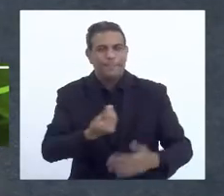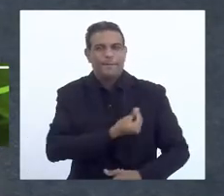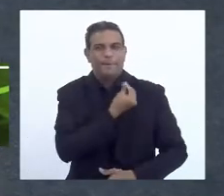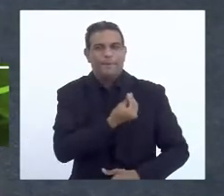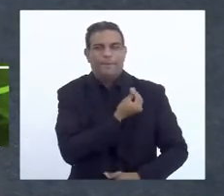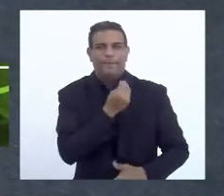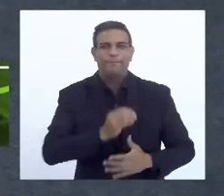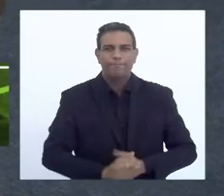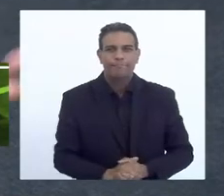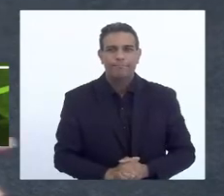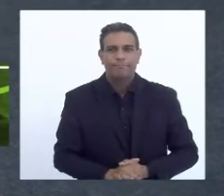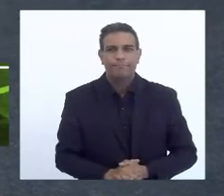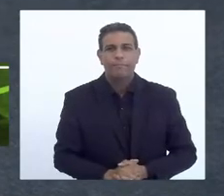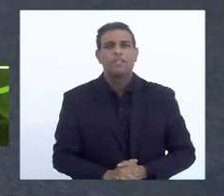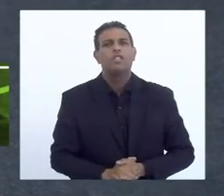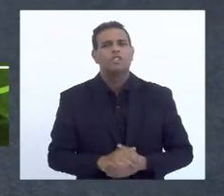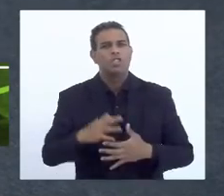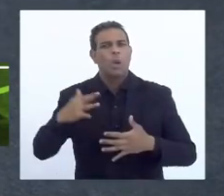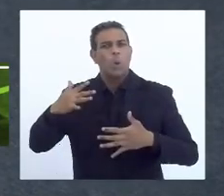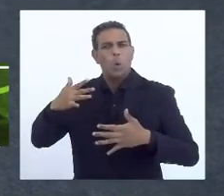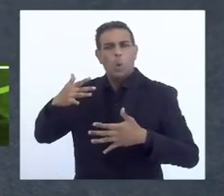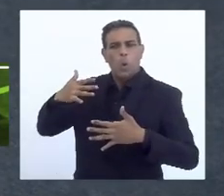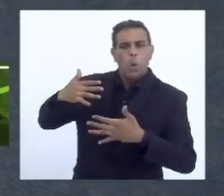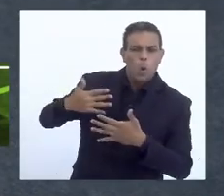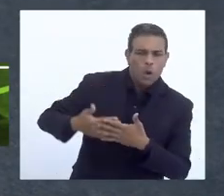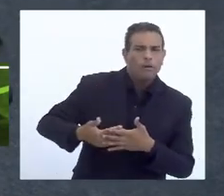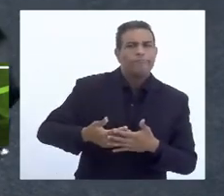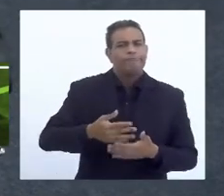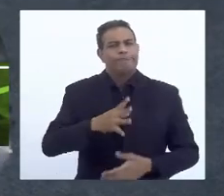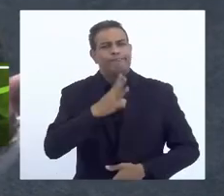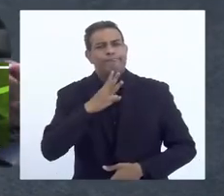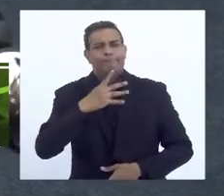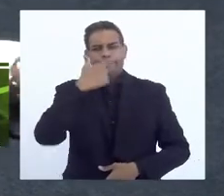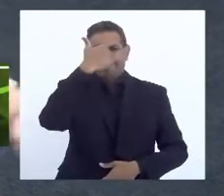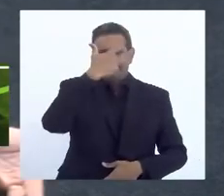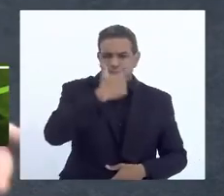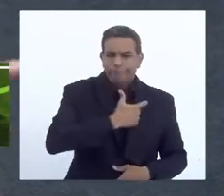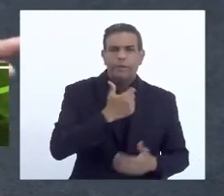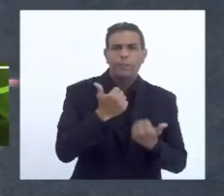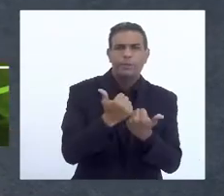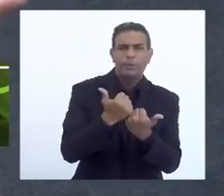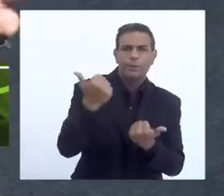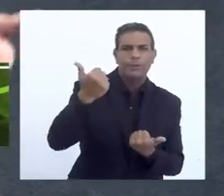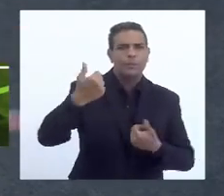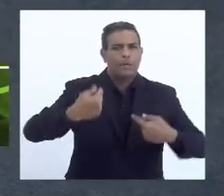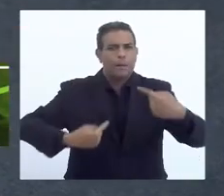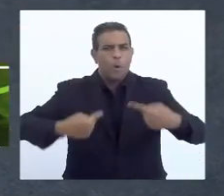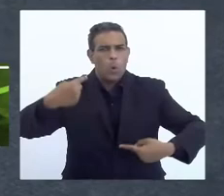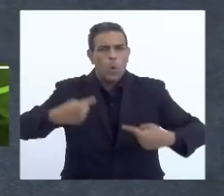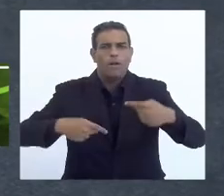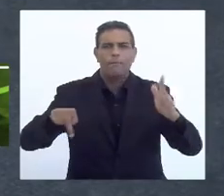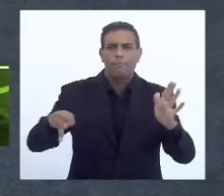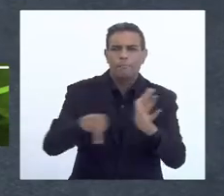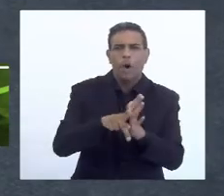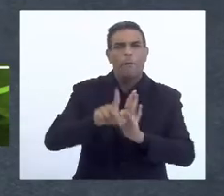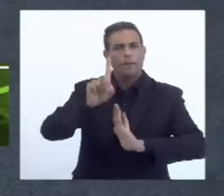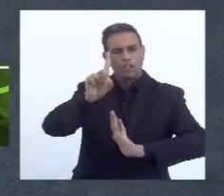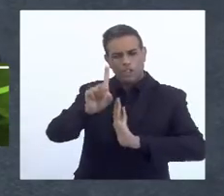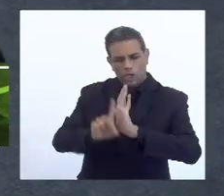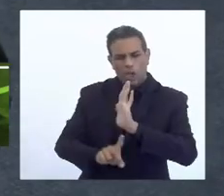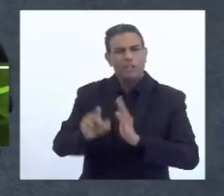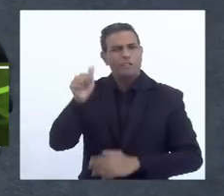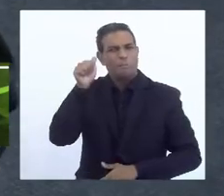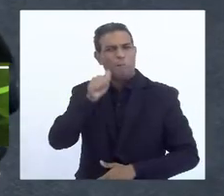funcionalidade. Diante de tudo aquilo que eu ouvi enquanto subsecretária de Políticas para as Mulheres, nós que